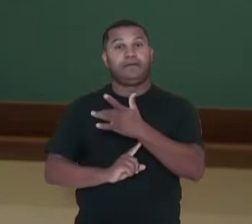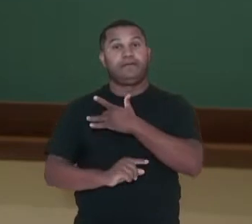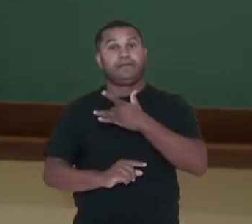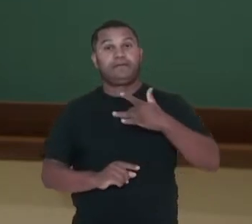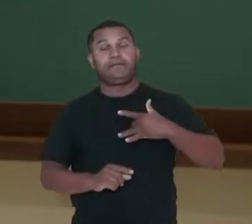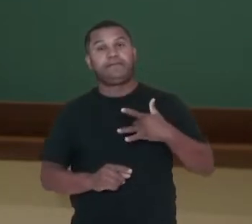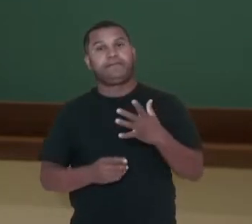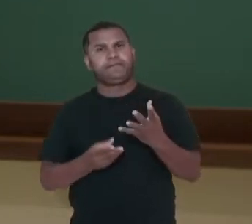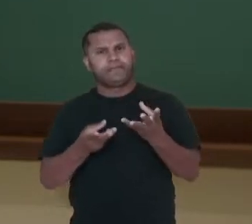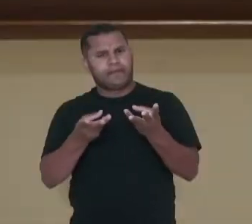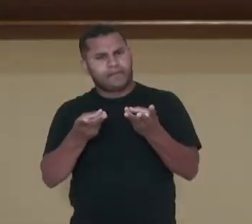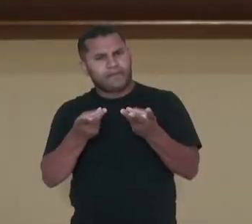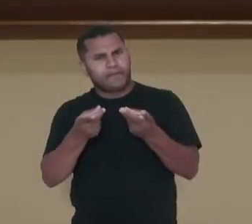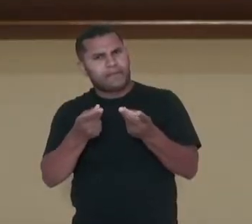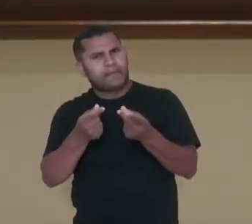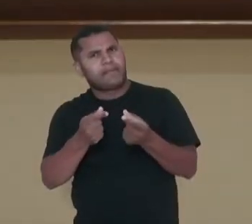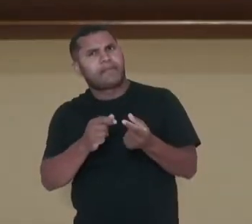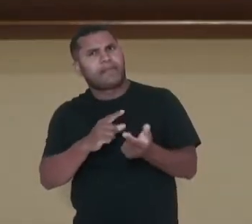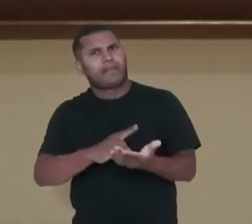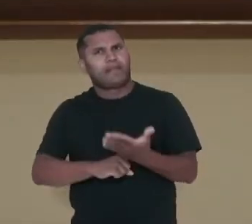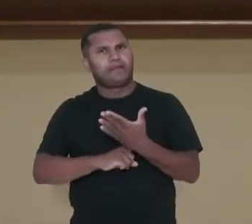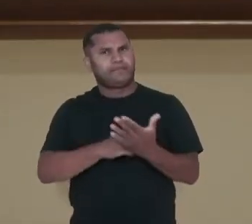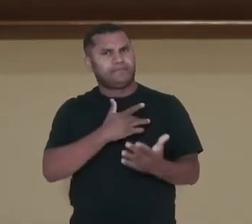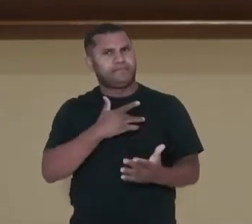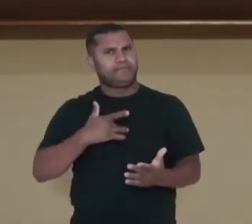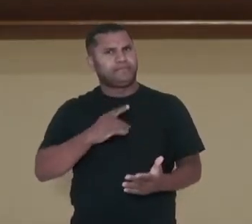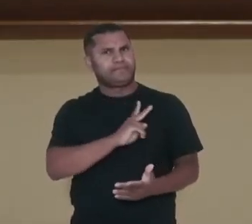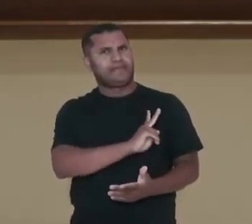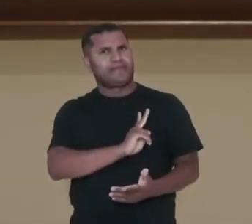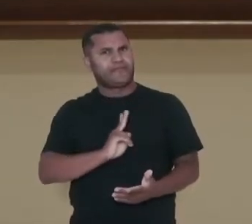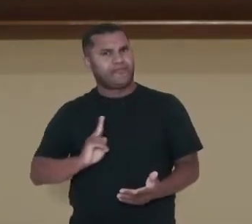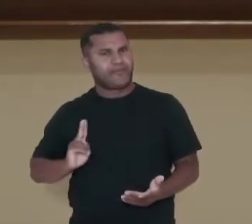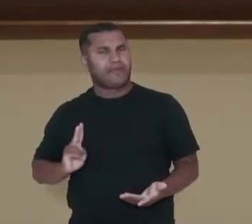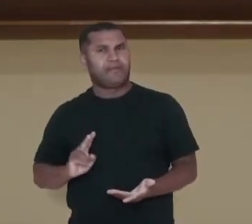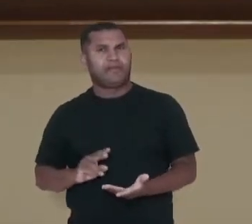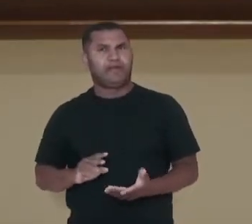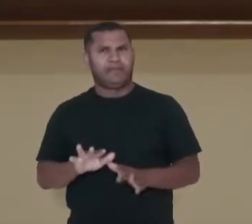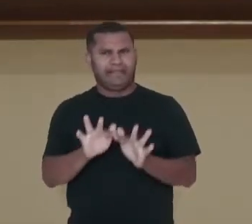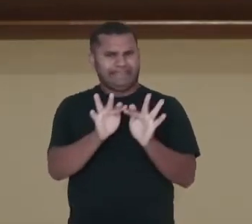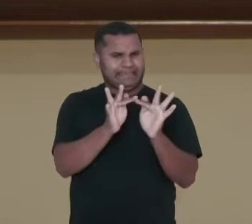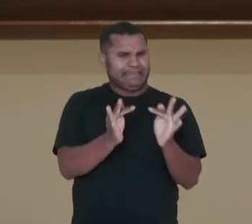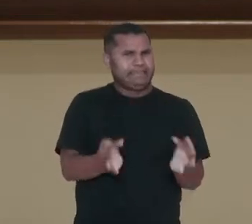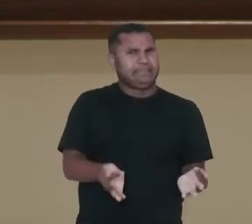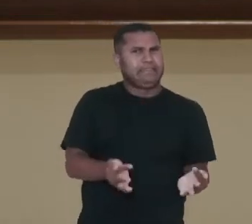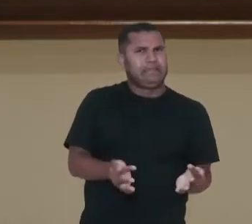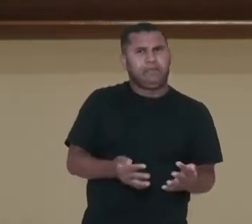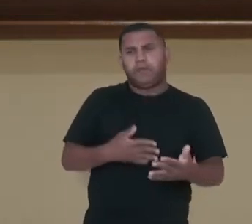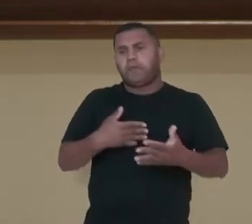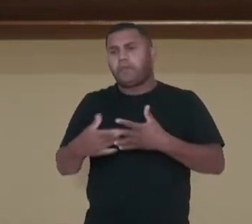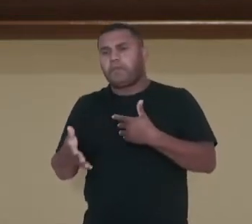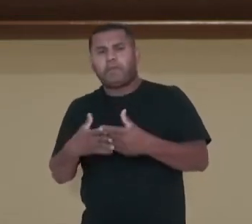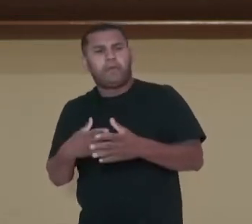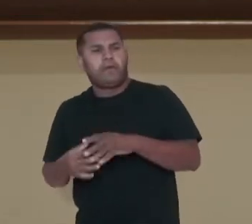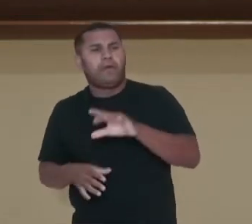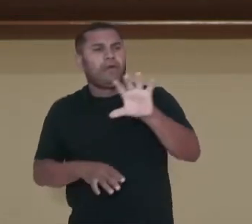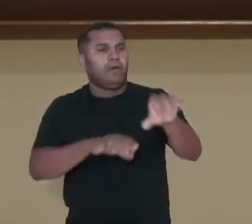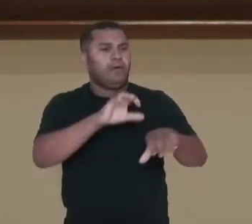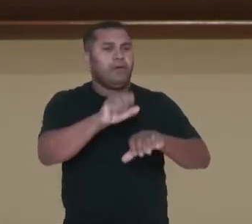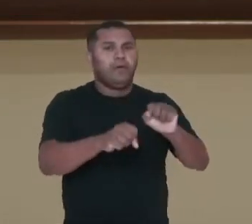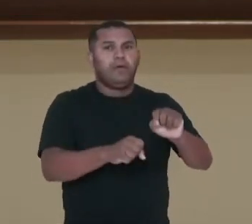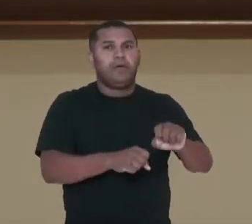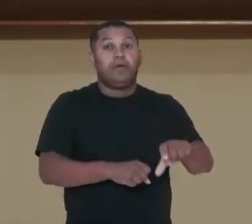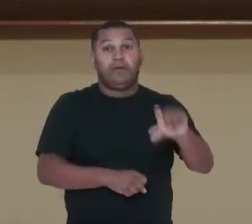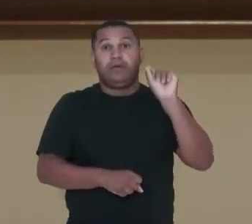alimentos. Mas eu vou te contar uma coisa, não é simples assim lá, vai lá no mercado, vai lá na horta, colhe, come, não.